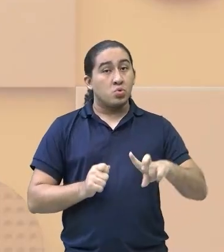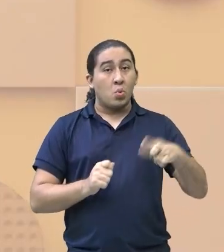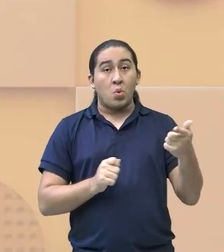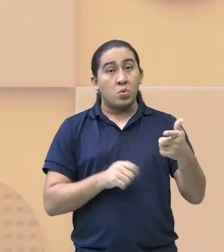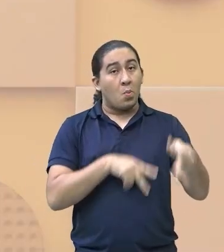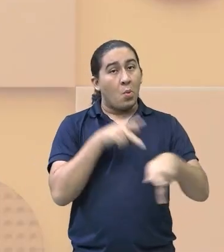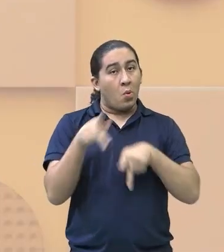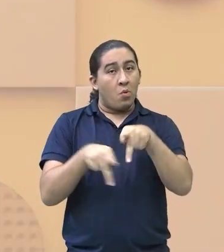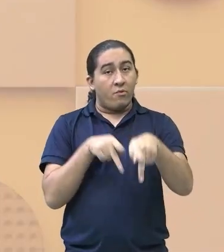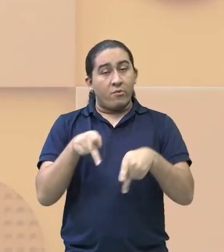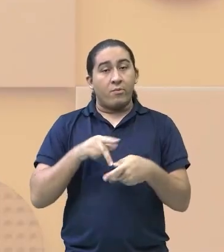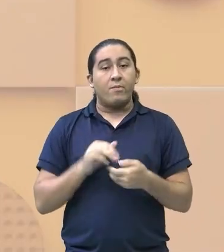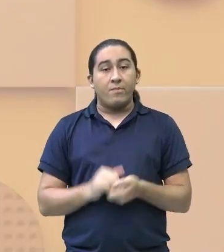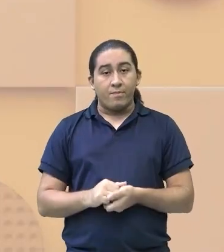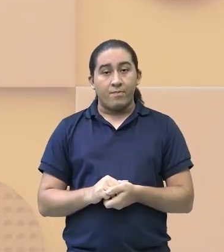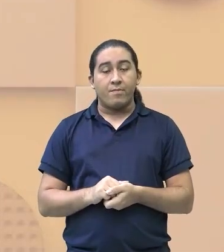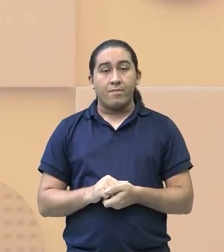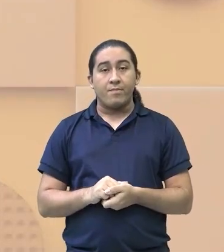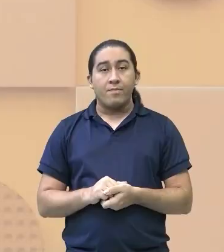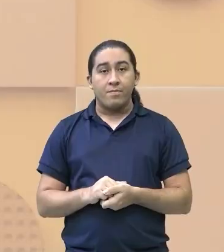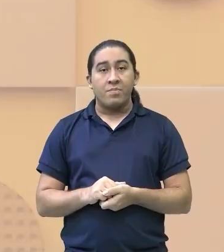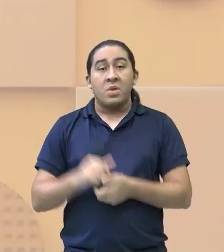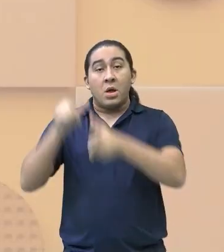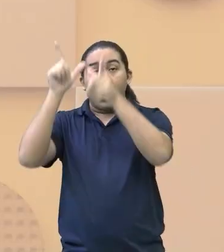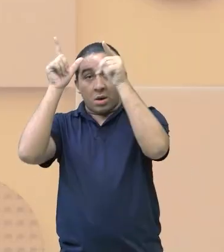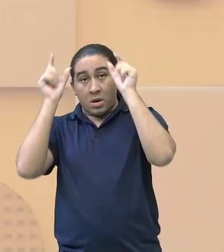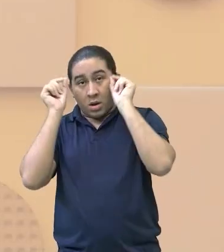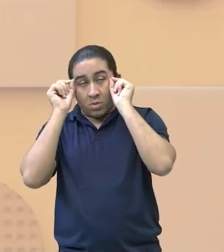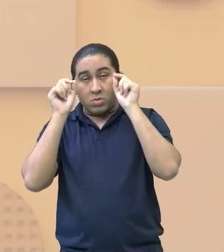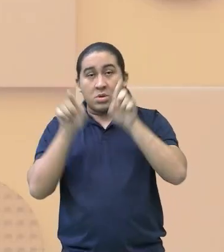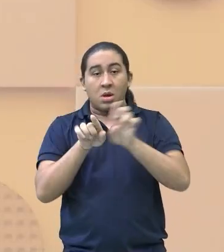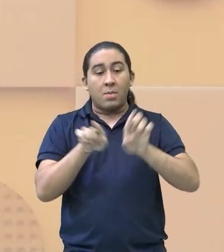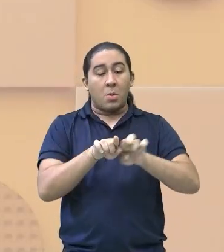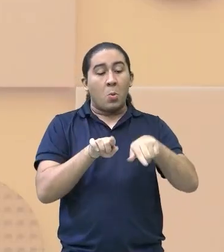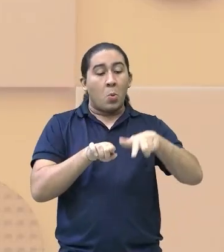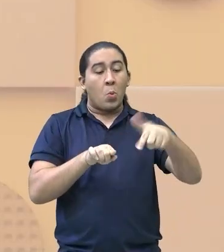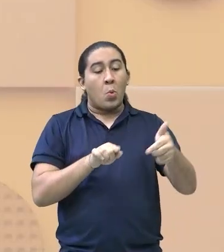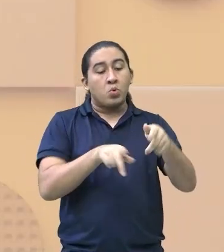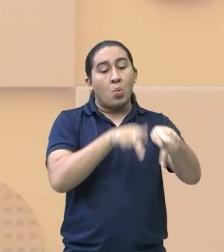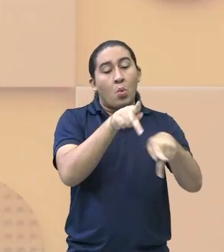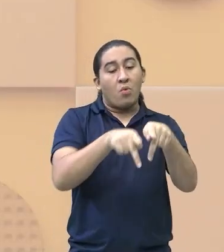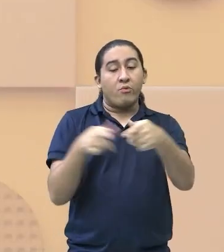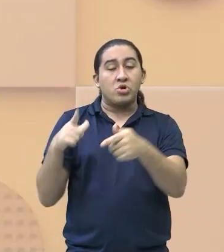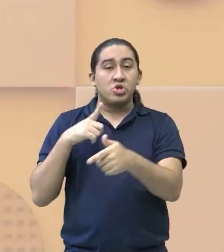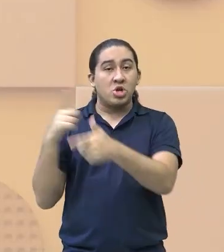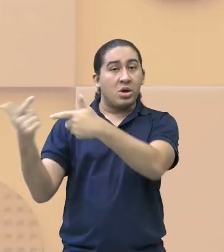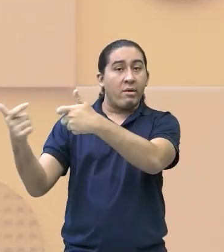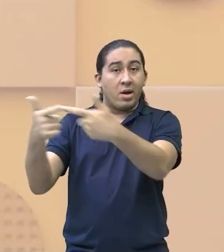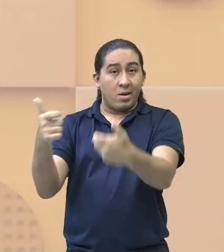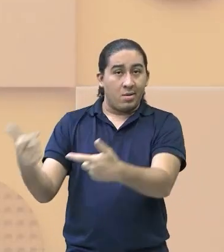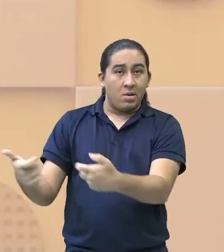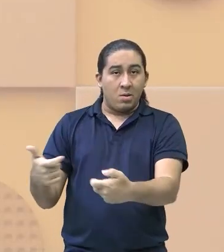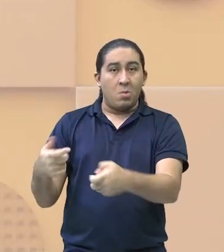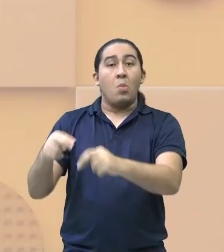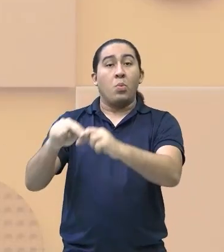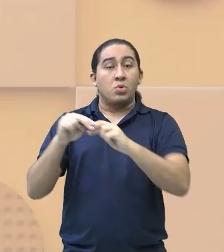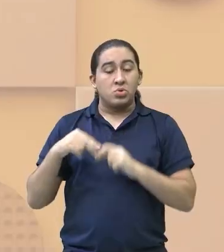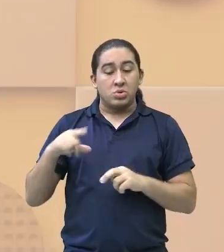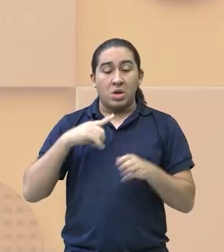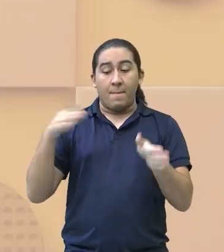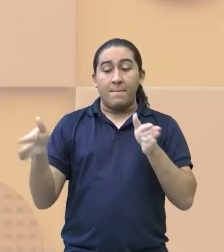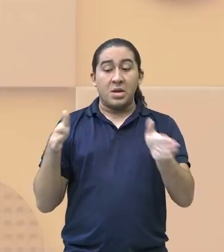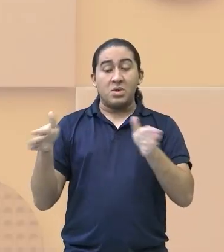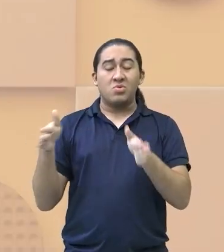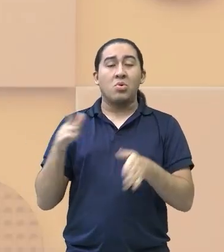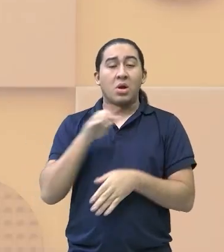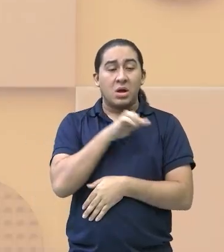né, aonde gregos e persas ali disputavam áreas, tá? Então, ele vai passar por esse período e vai